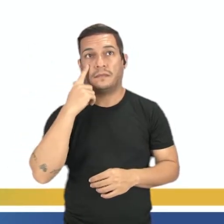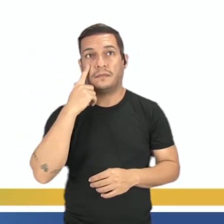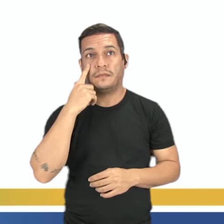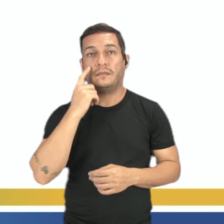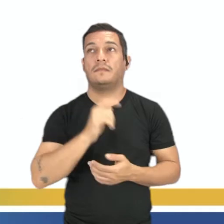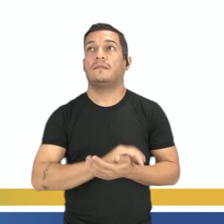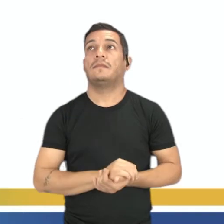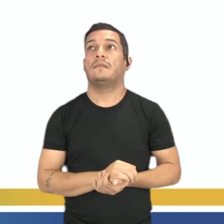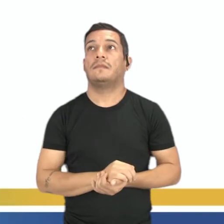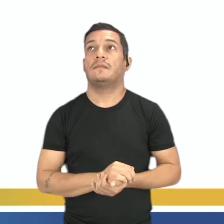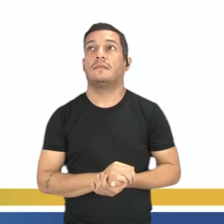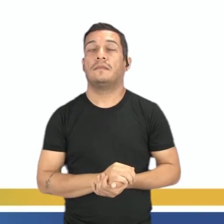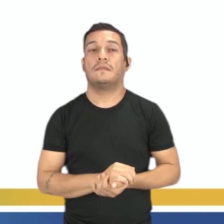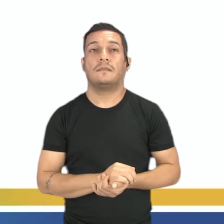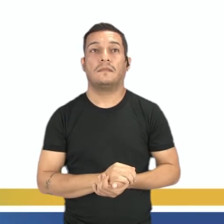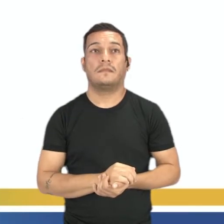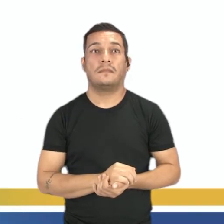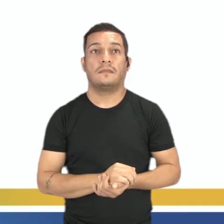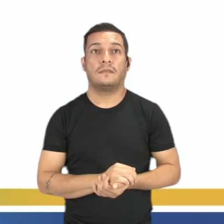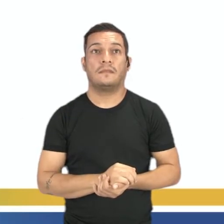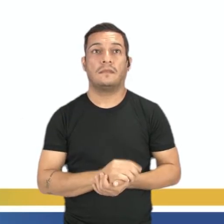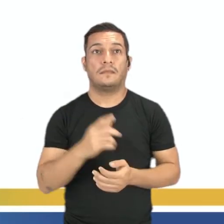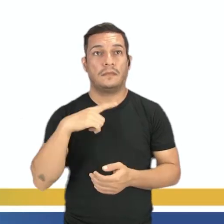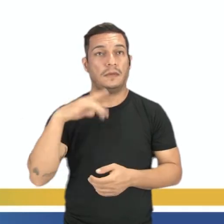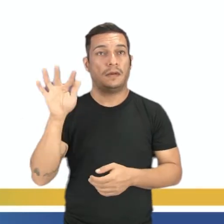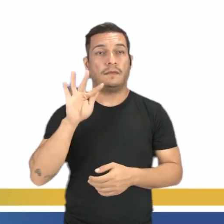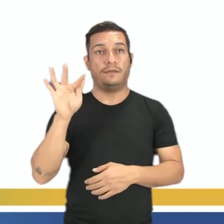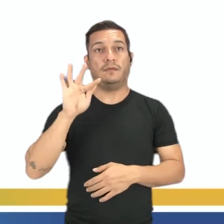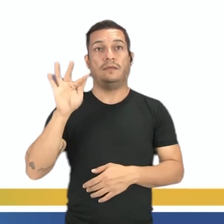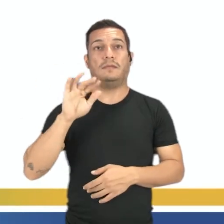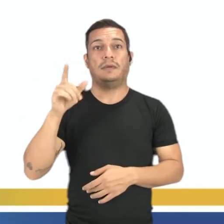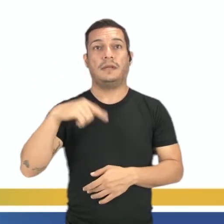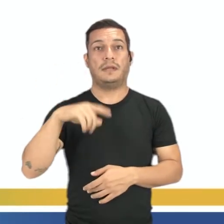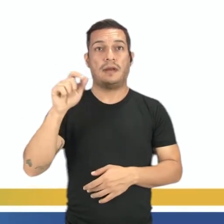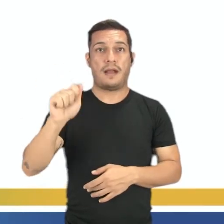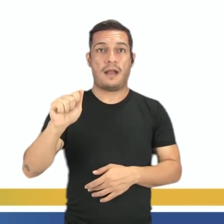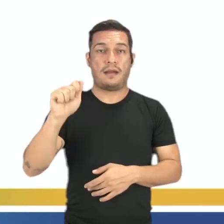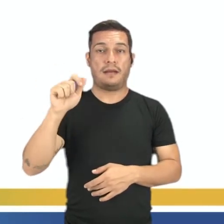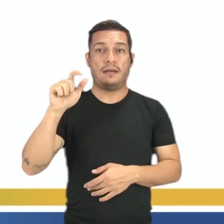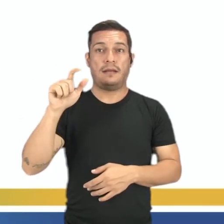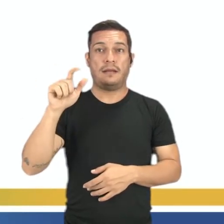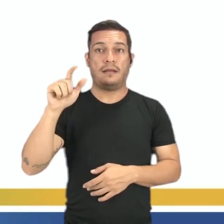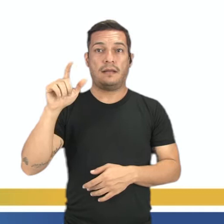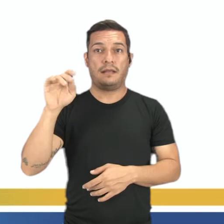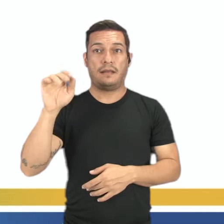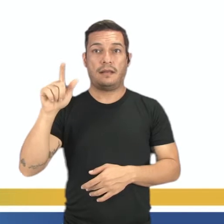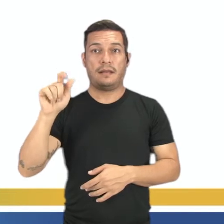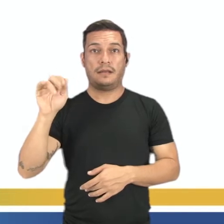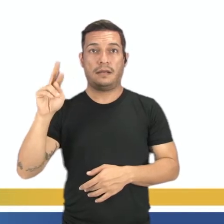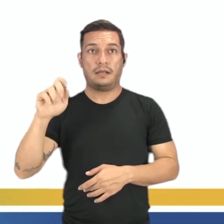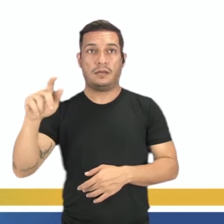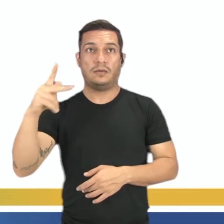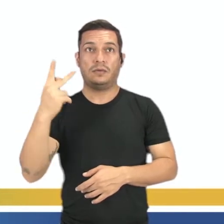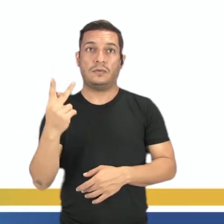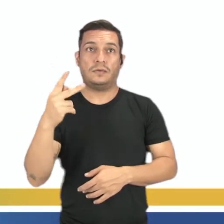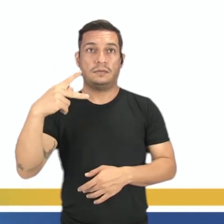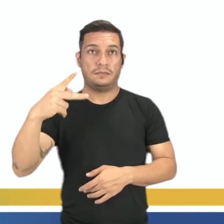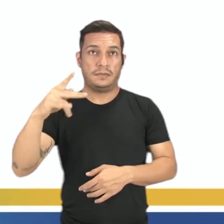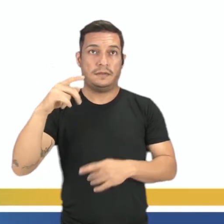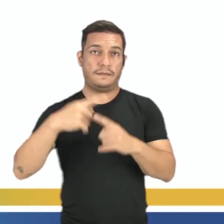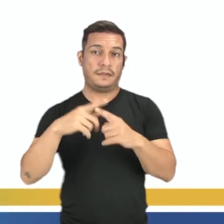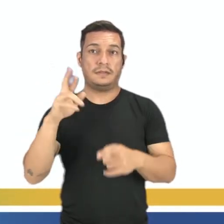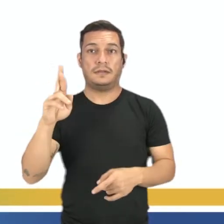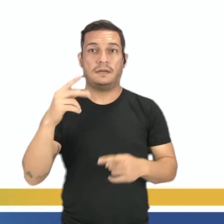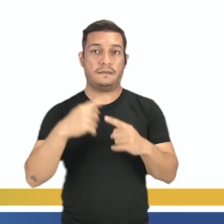lateral, primeiro vamos ter aqui a fórmula, que a área lateral é igual a 2 vezes π vezes R vezes